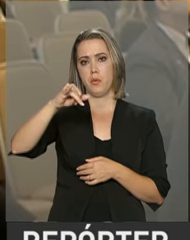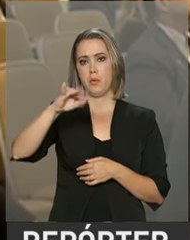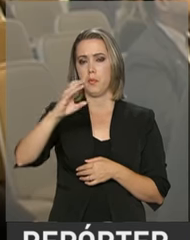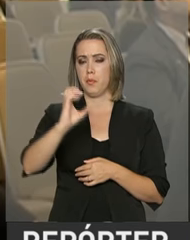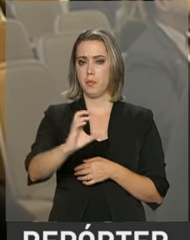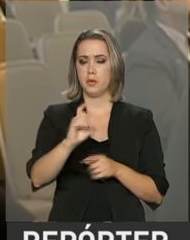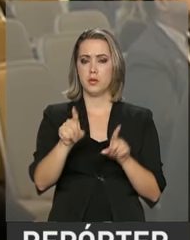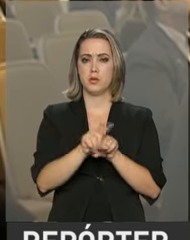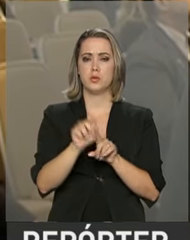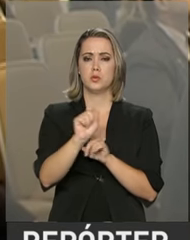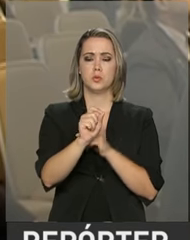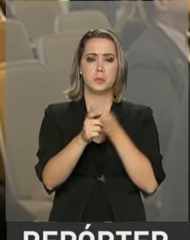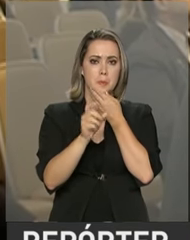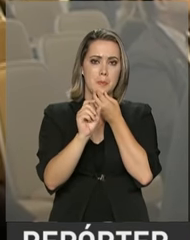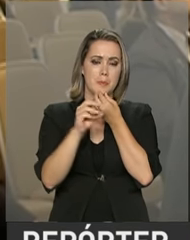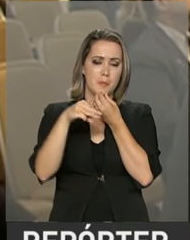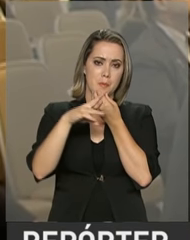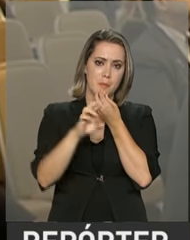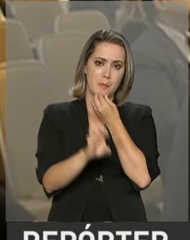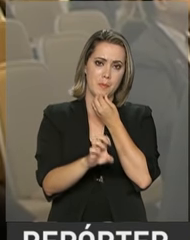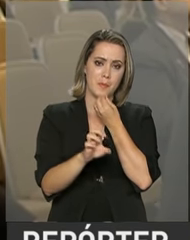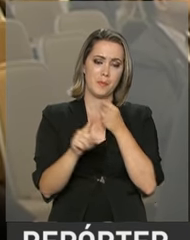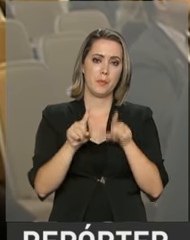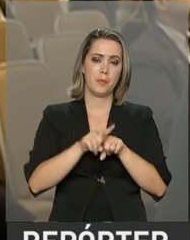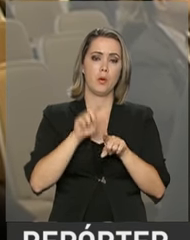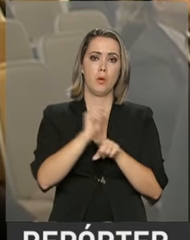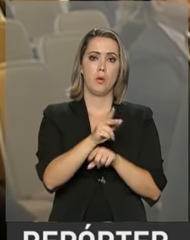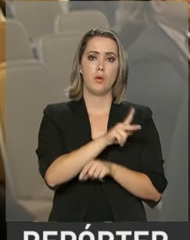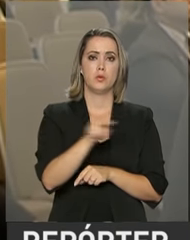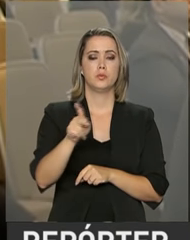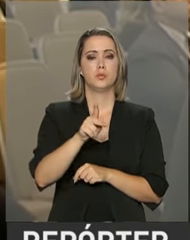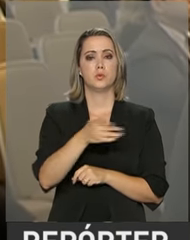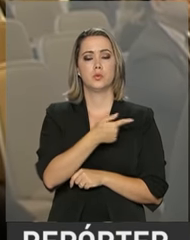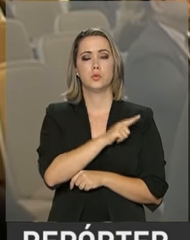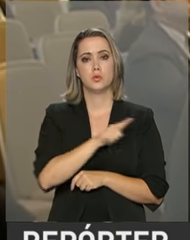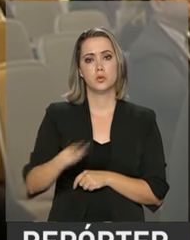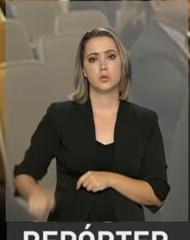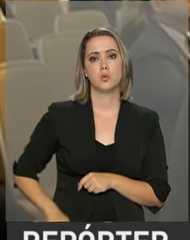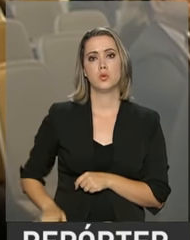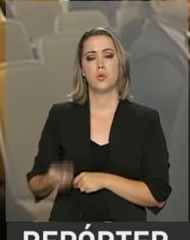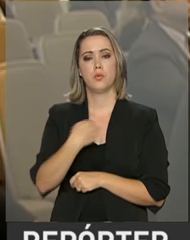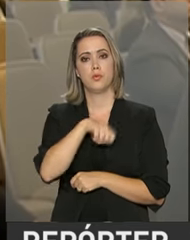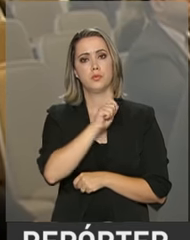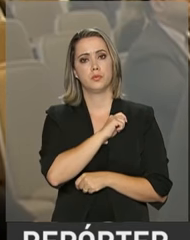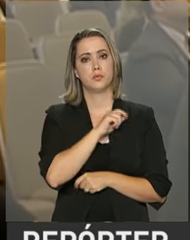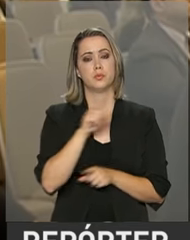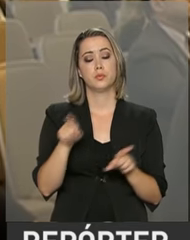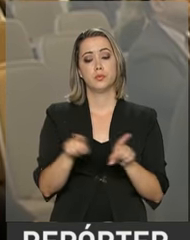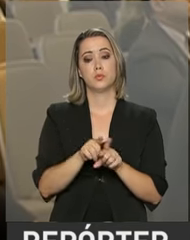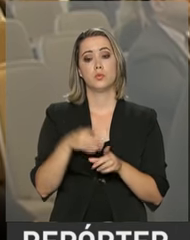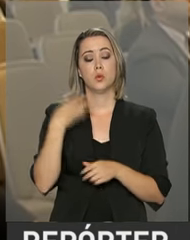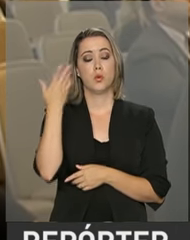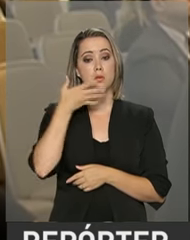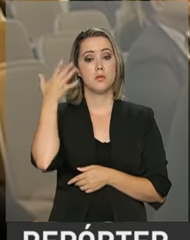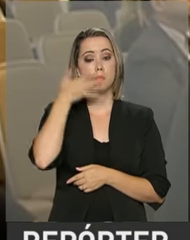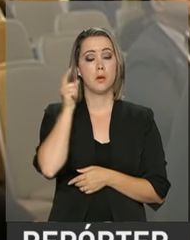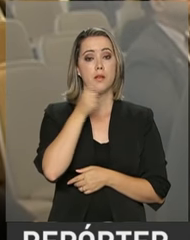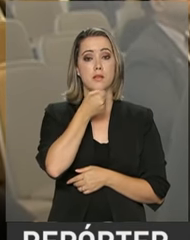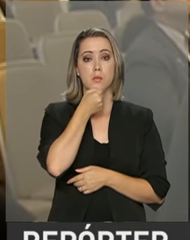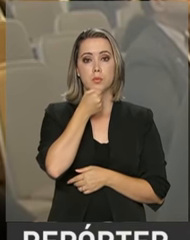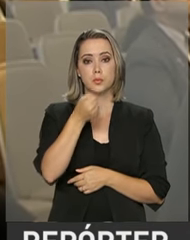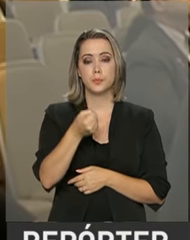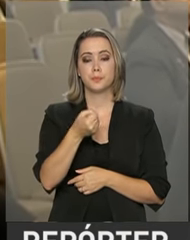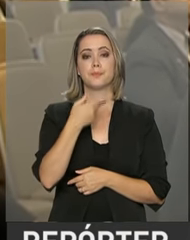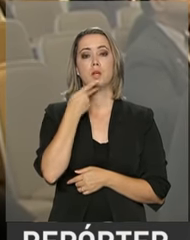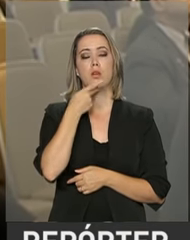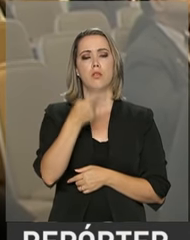serviços aloísio nunes ferreira e marcos pereira o presidente do governo espanhol mariano da rocha o discurso de abertura eles